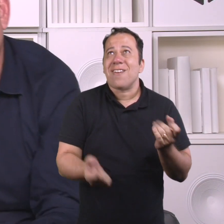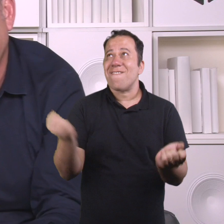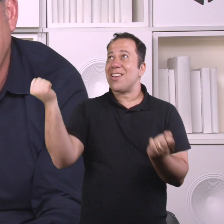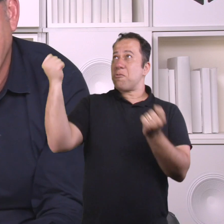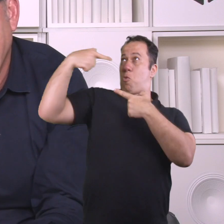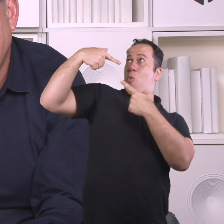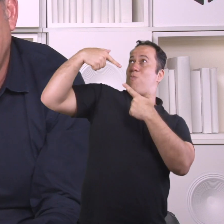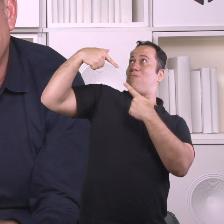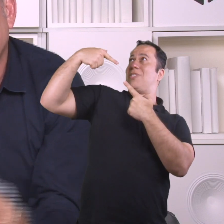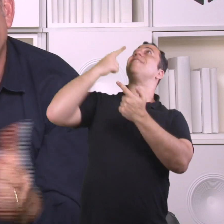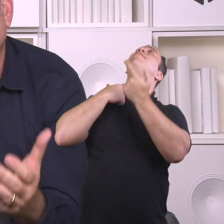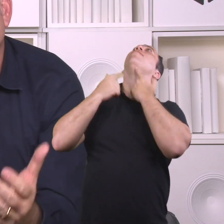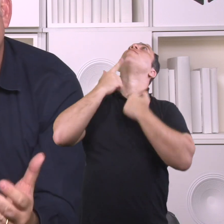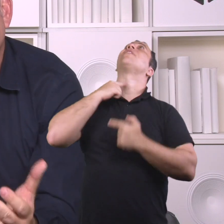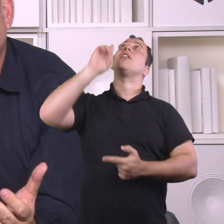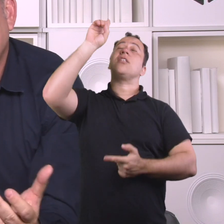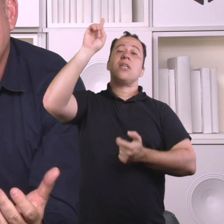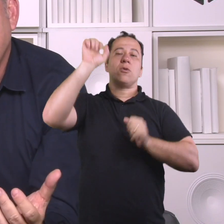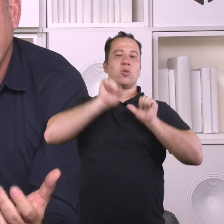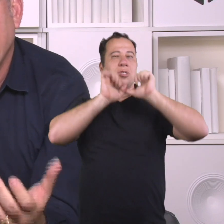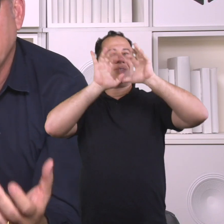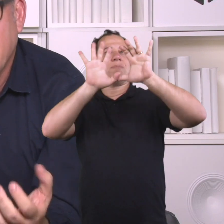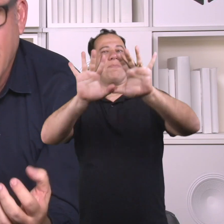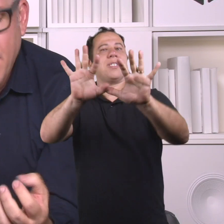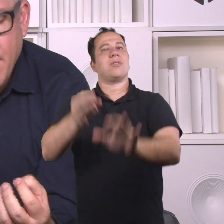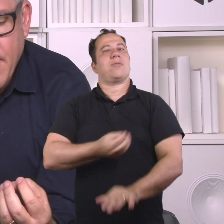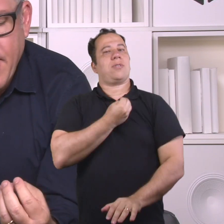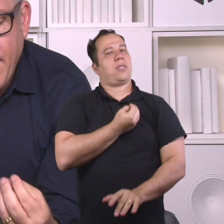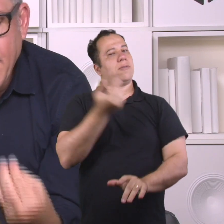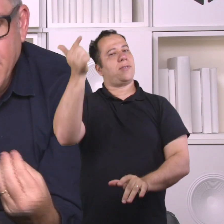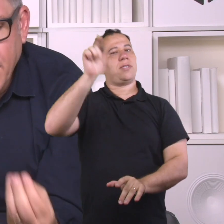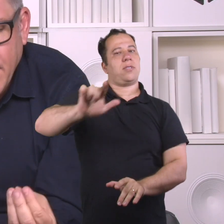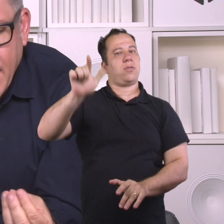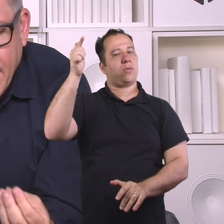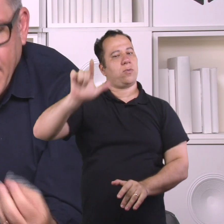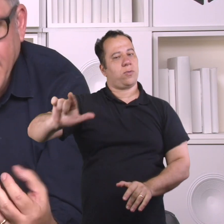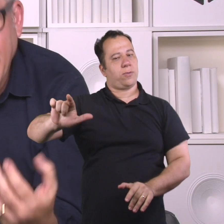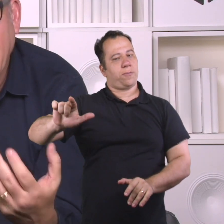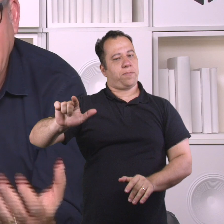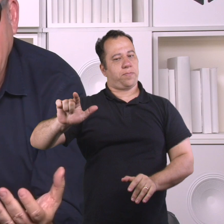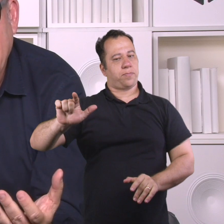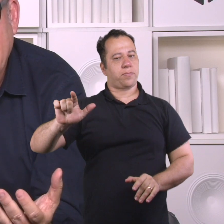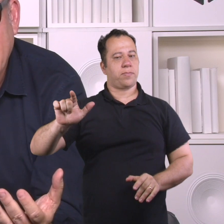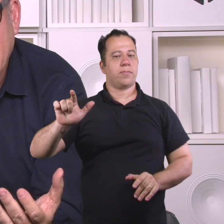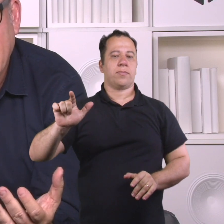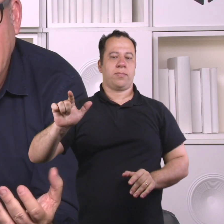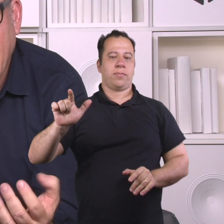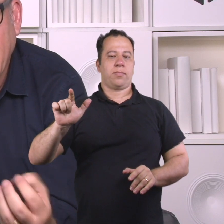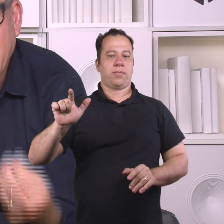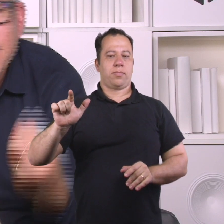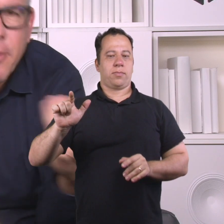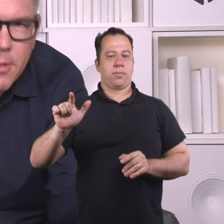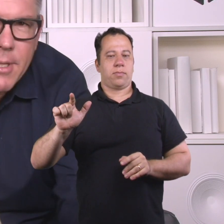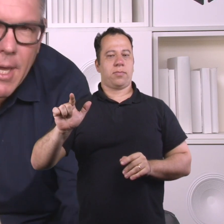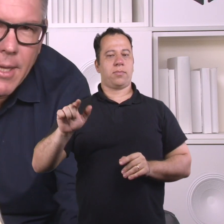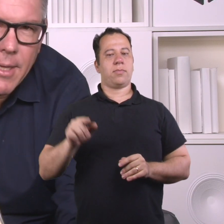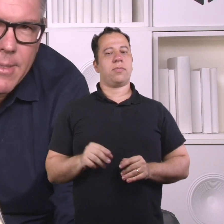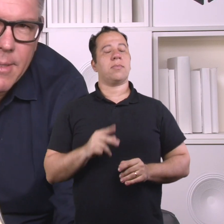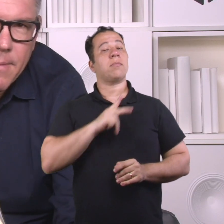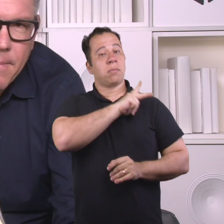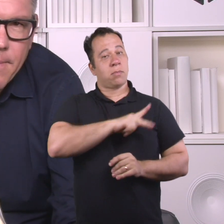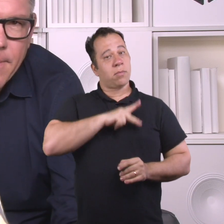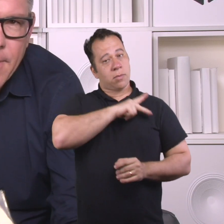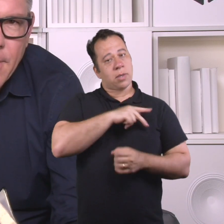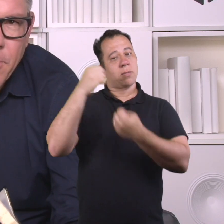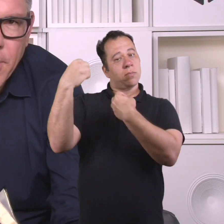riquezas. O apóstolo Paulo diz que nós devemos exortar quem tem riquezas a que desfrute da